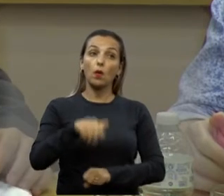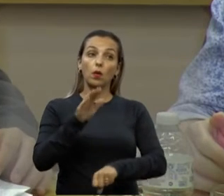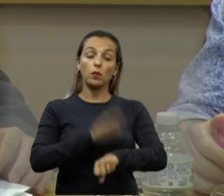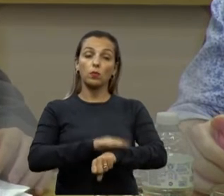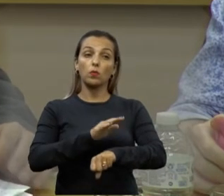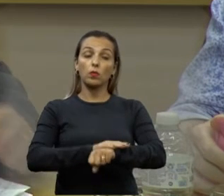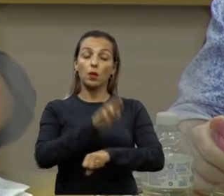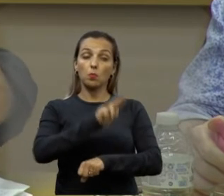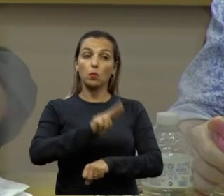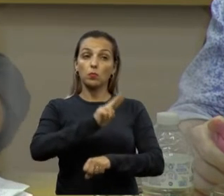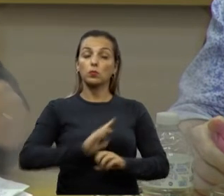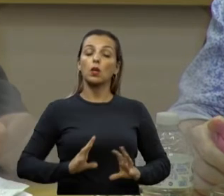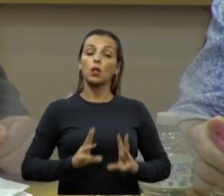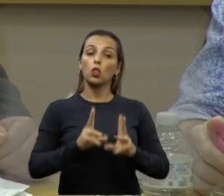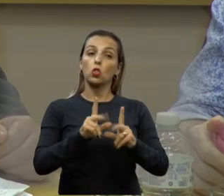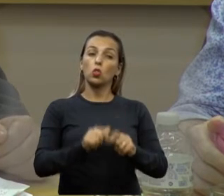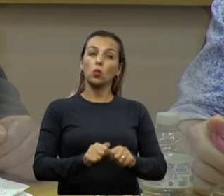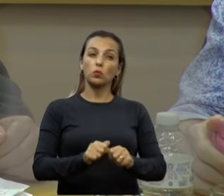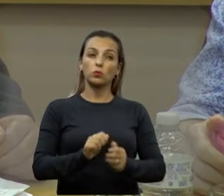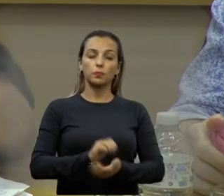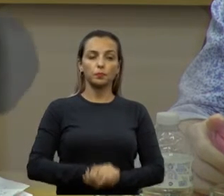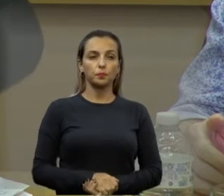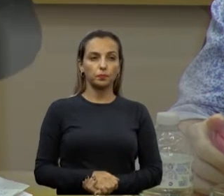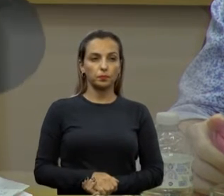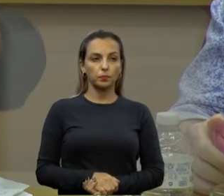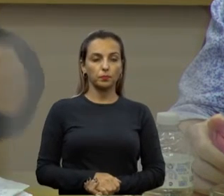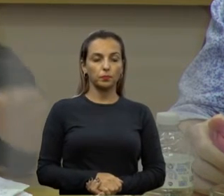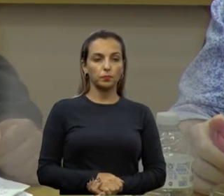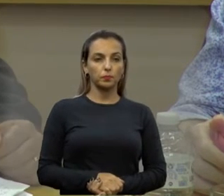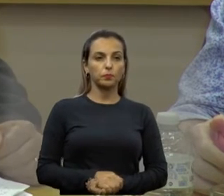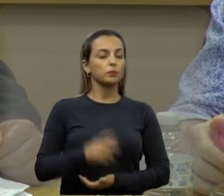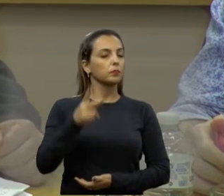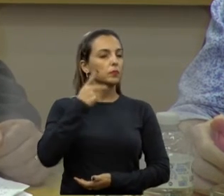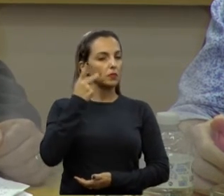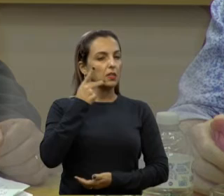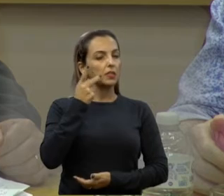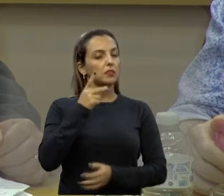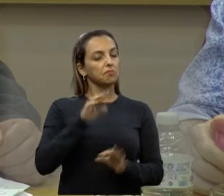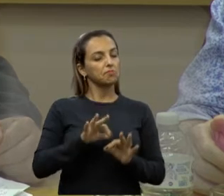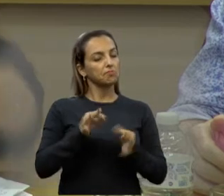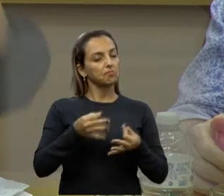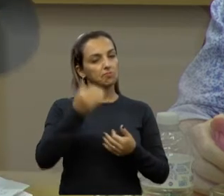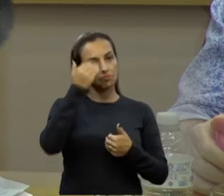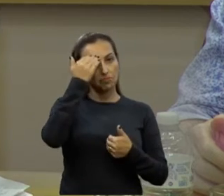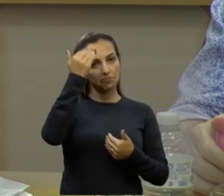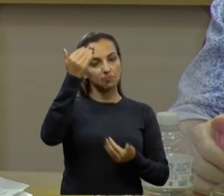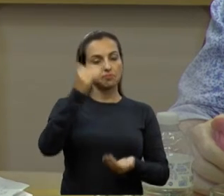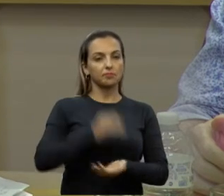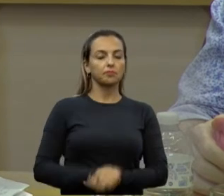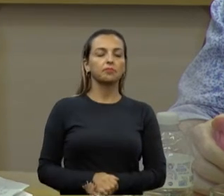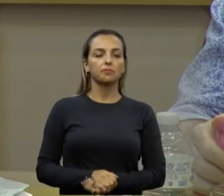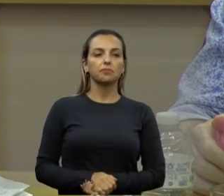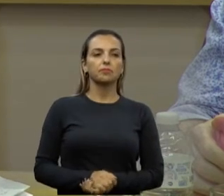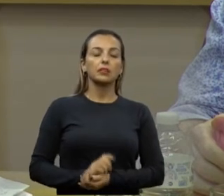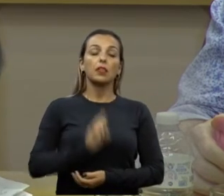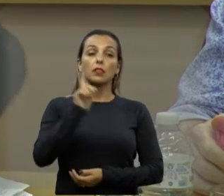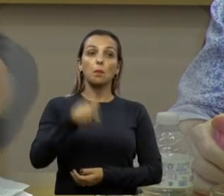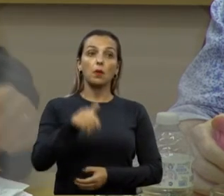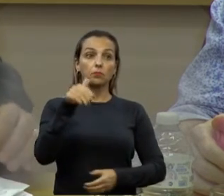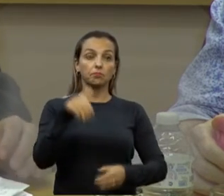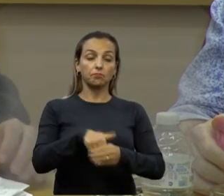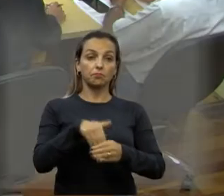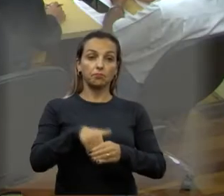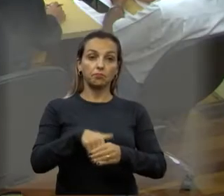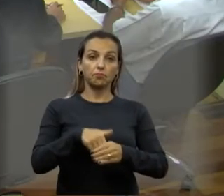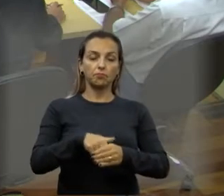de tempo dos novos vereadores são poucos cinco minutos Vereador sempre Gentil fico muito grato mas vou por o pedido do vereador logo em